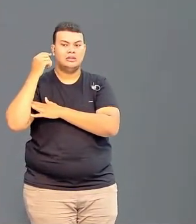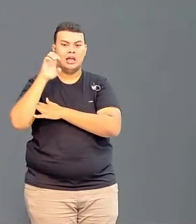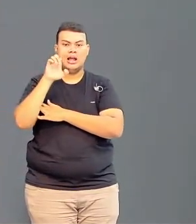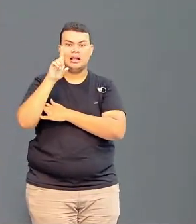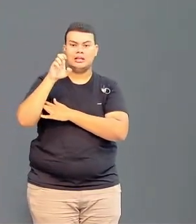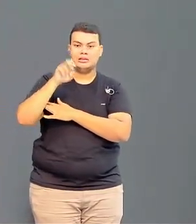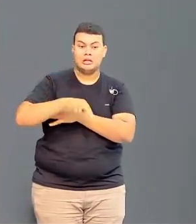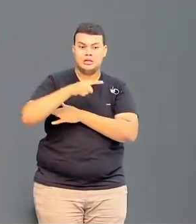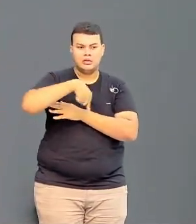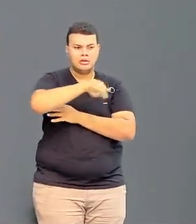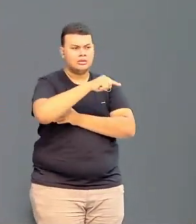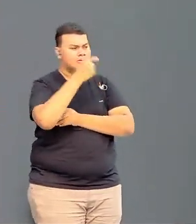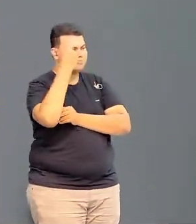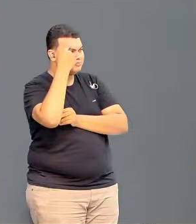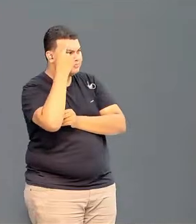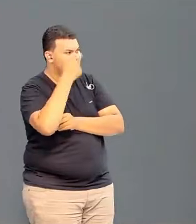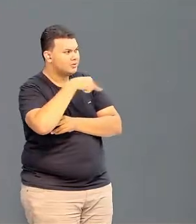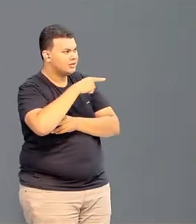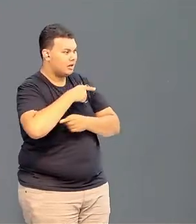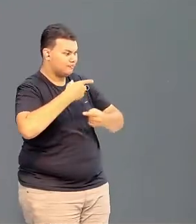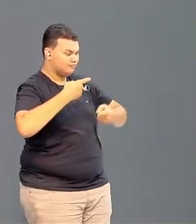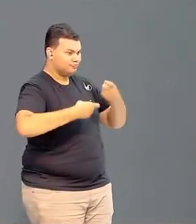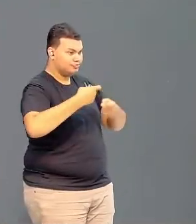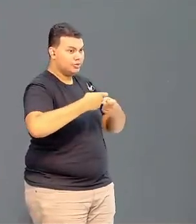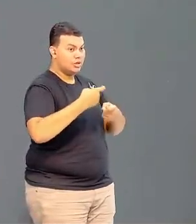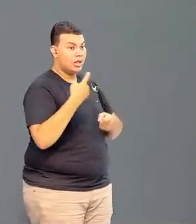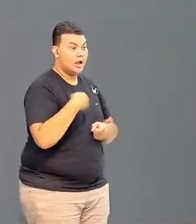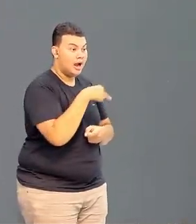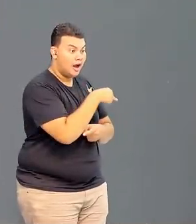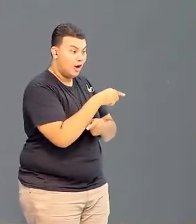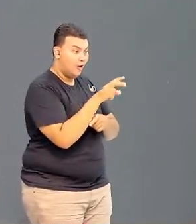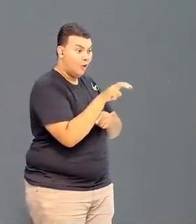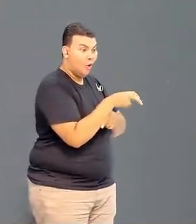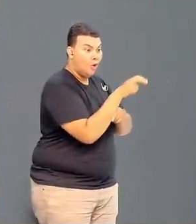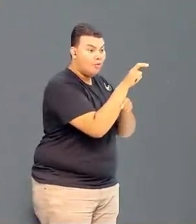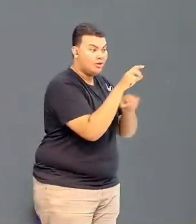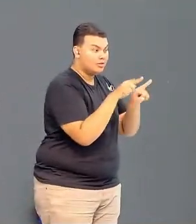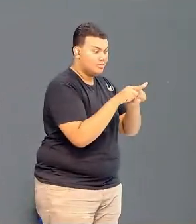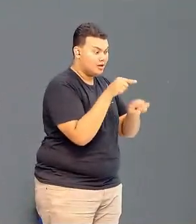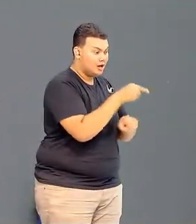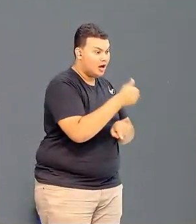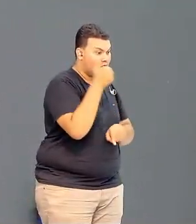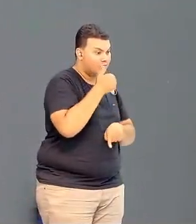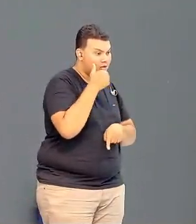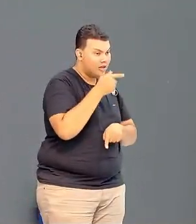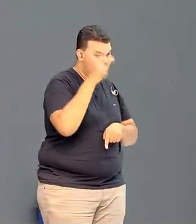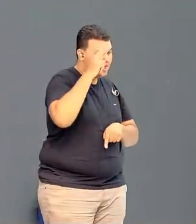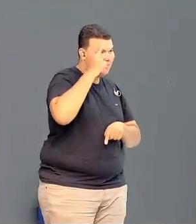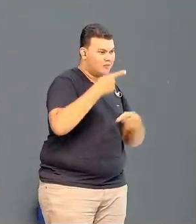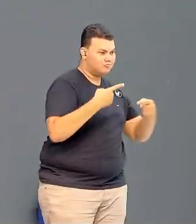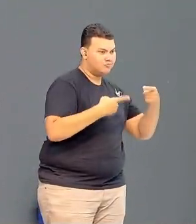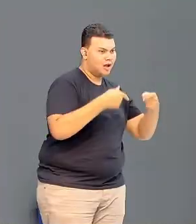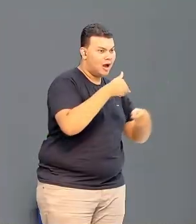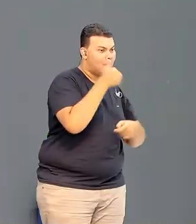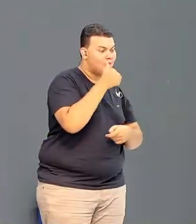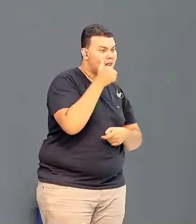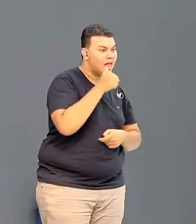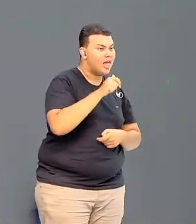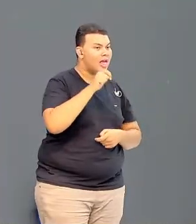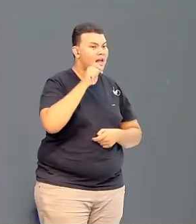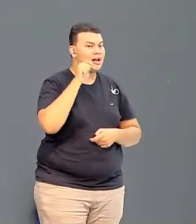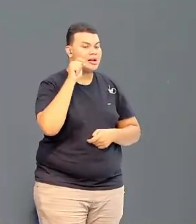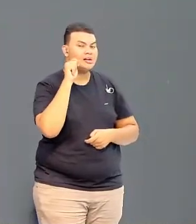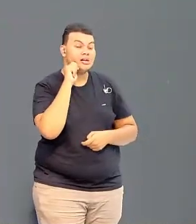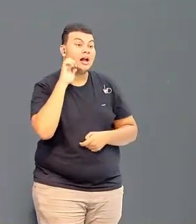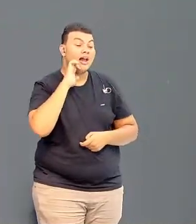Vocês percebem como foi naquela batalha entre a serpente e a mulher? Como foi que a serpente conseguiu vencer a mulher? Já